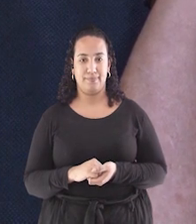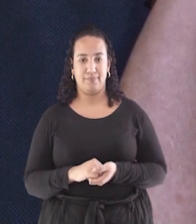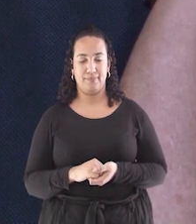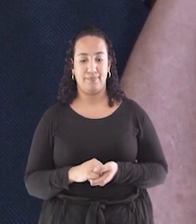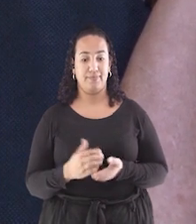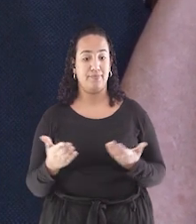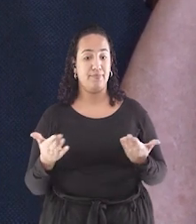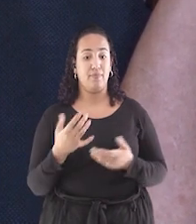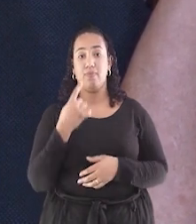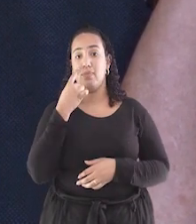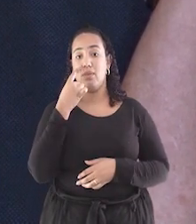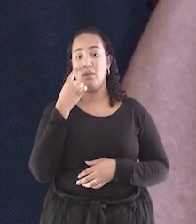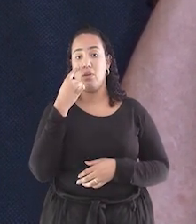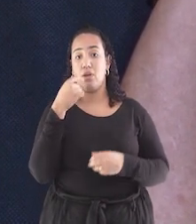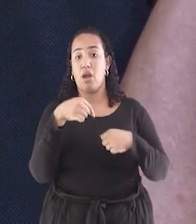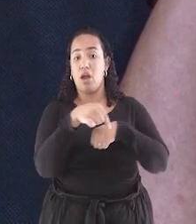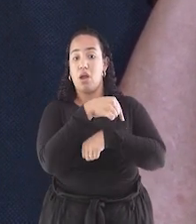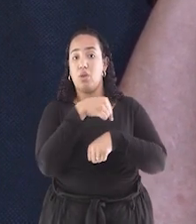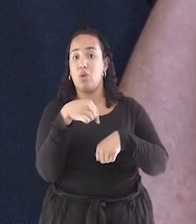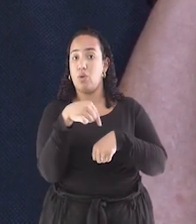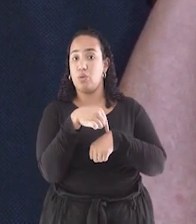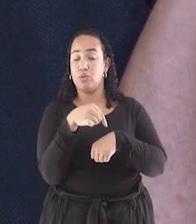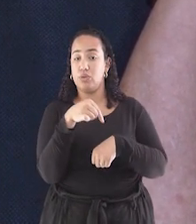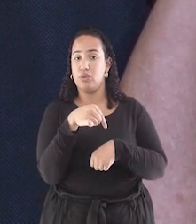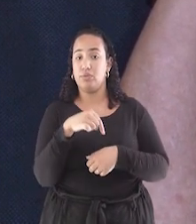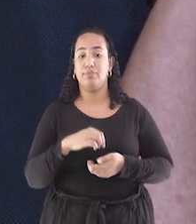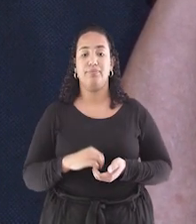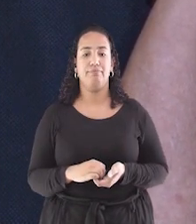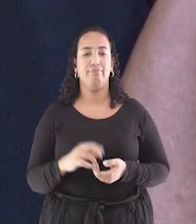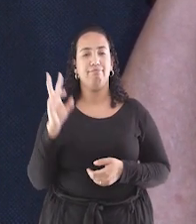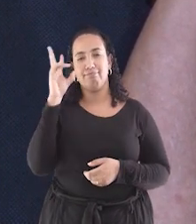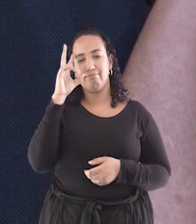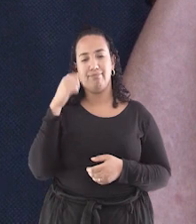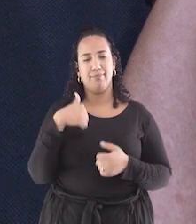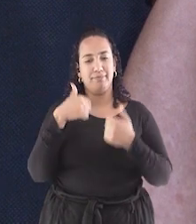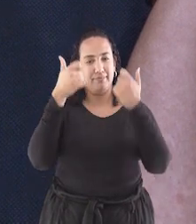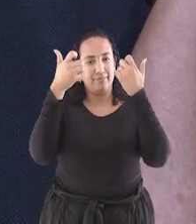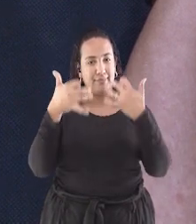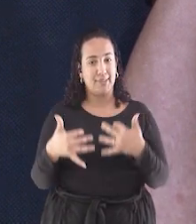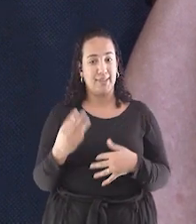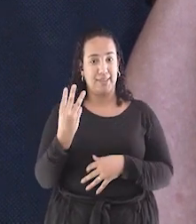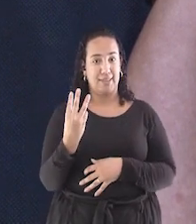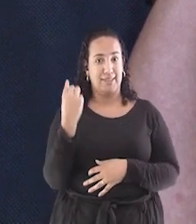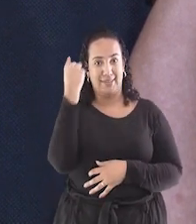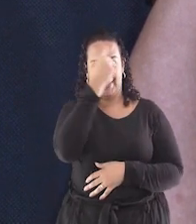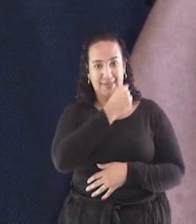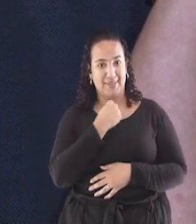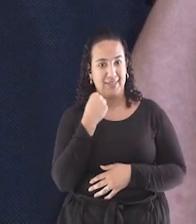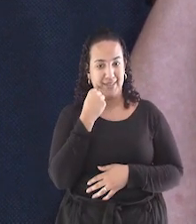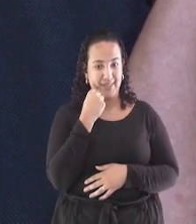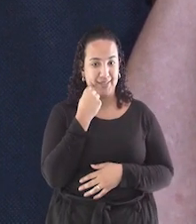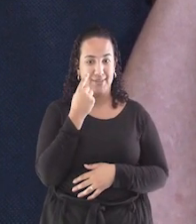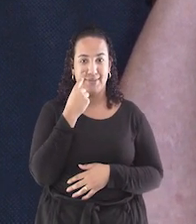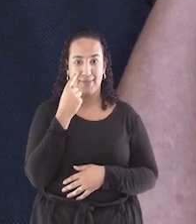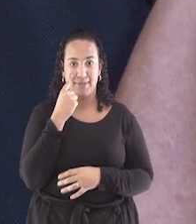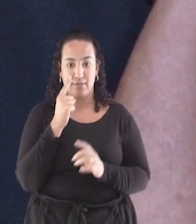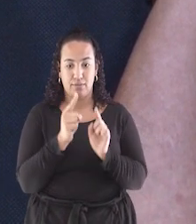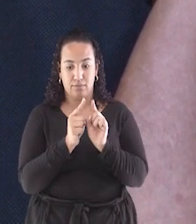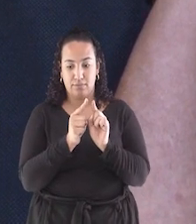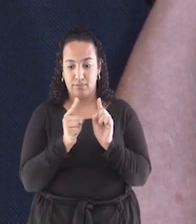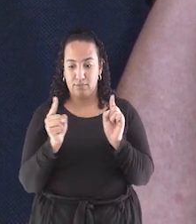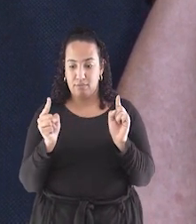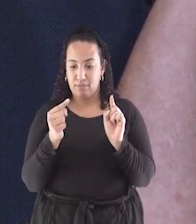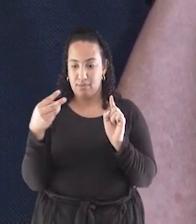Observe esse relógio. Como mencionei, são 3 horas. O ponteiro pequeno está no